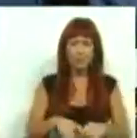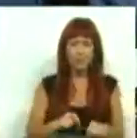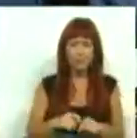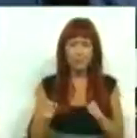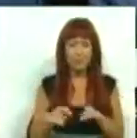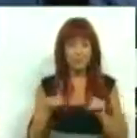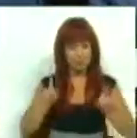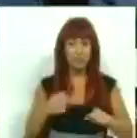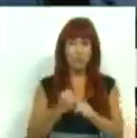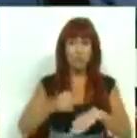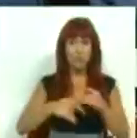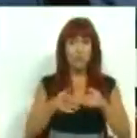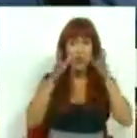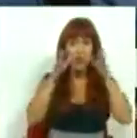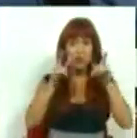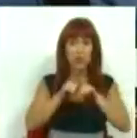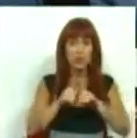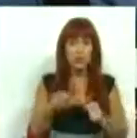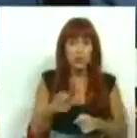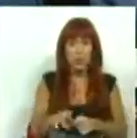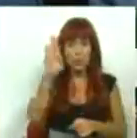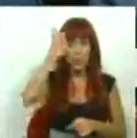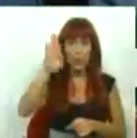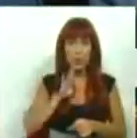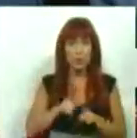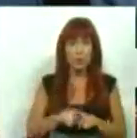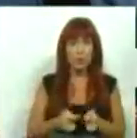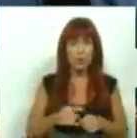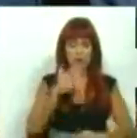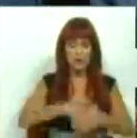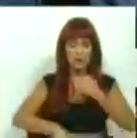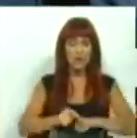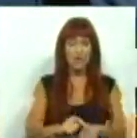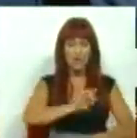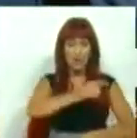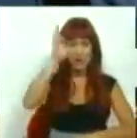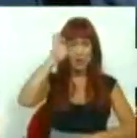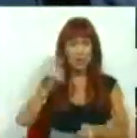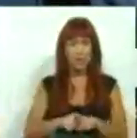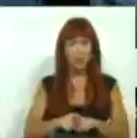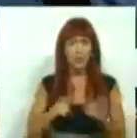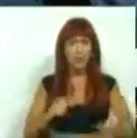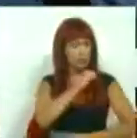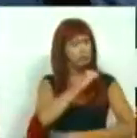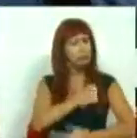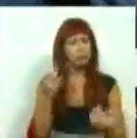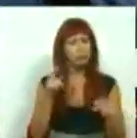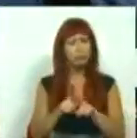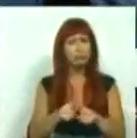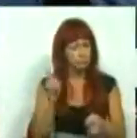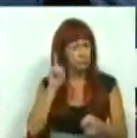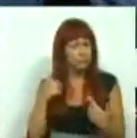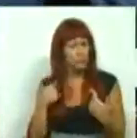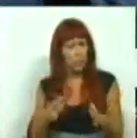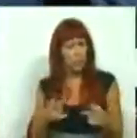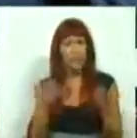assumiu funções, a atenção que os antigos combatentes e os deficientes das Forças Armadas legitimamente nos